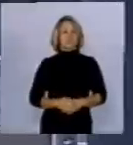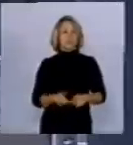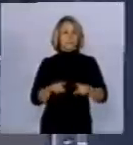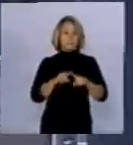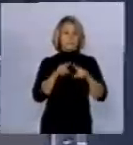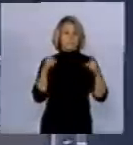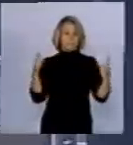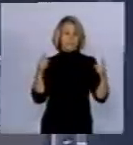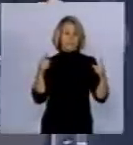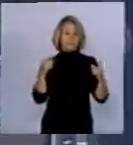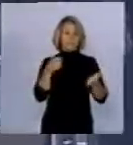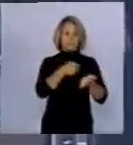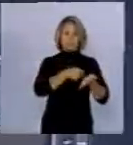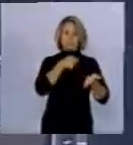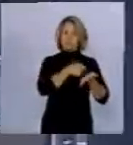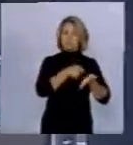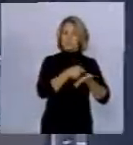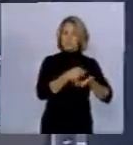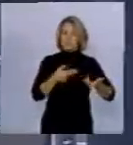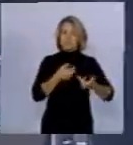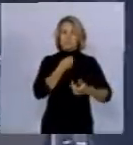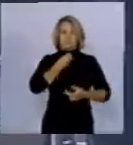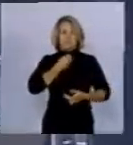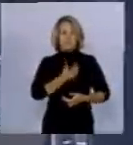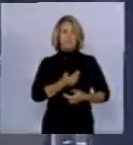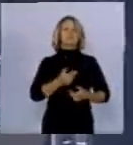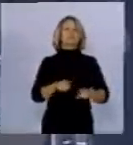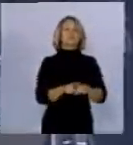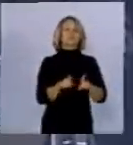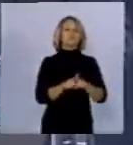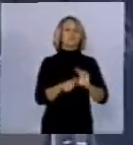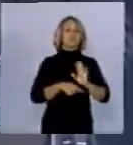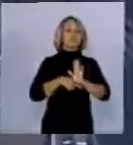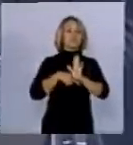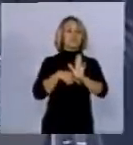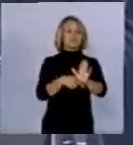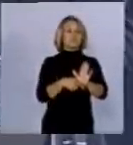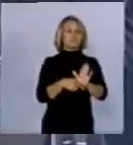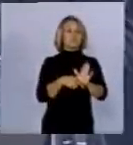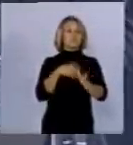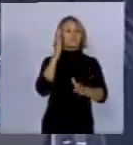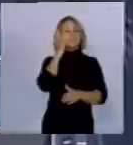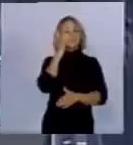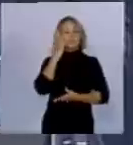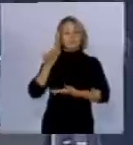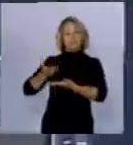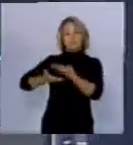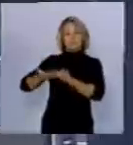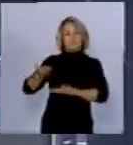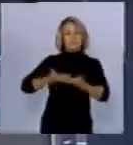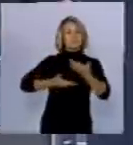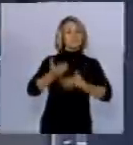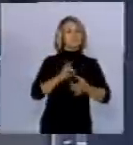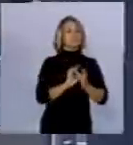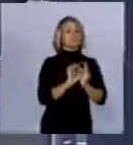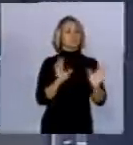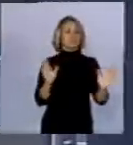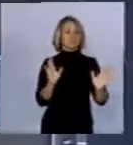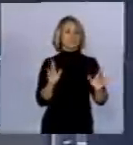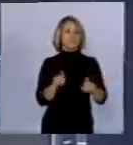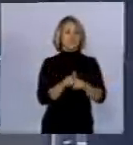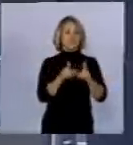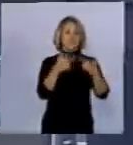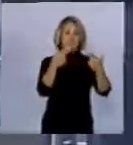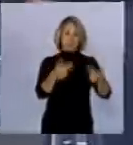de obrigações positiv são consideradas como mecanismos de consolidação democrática também não atou o